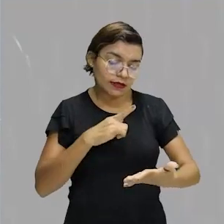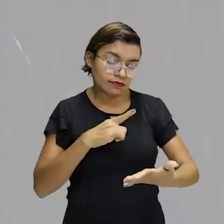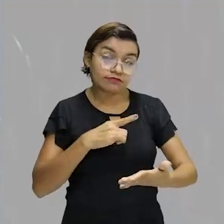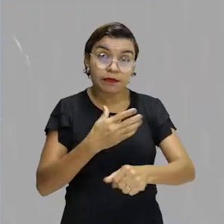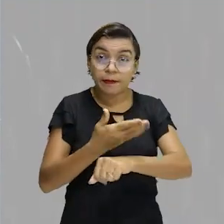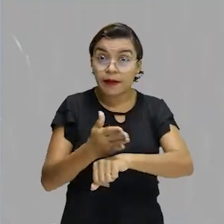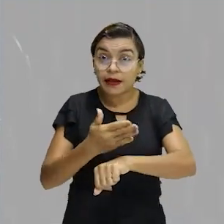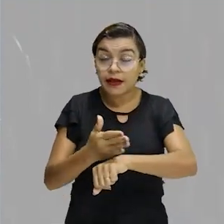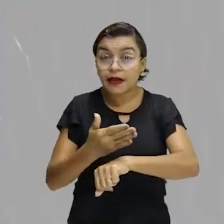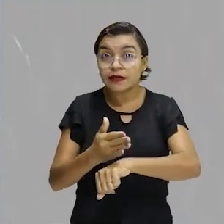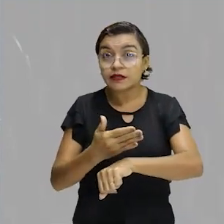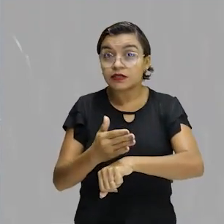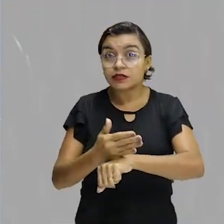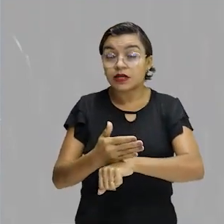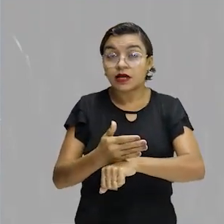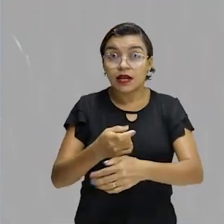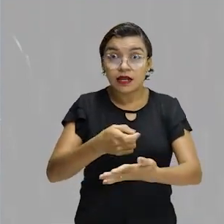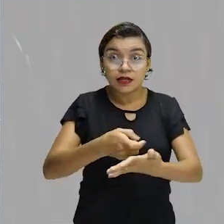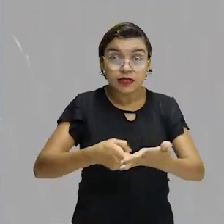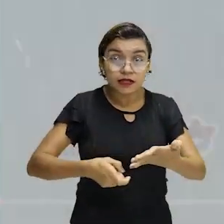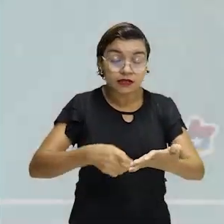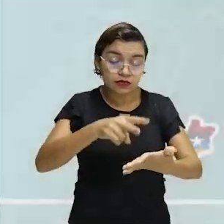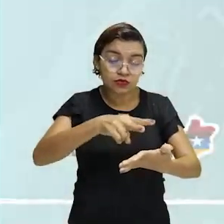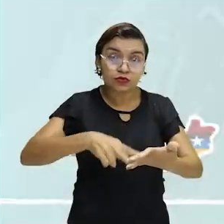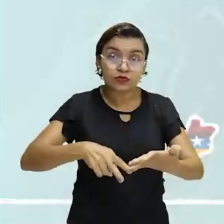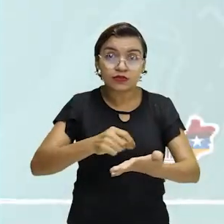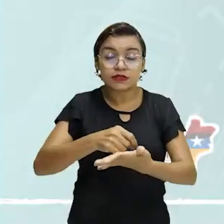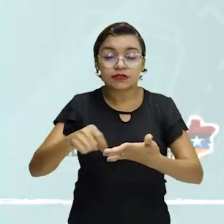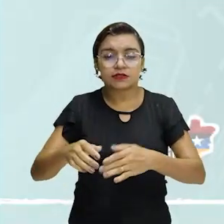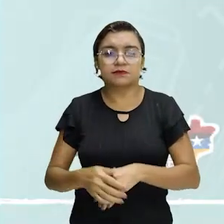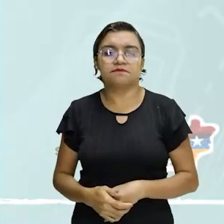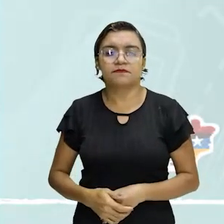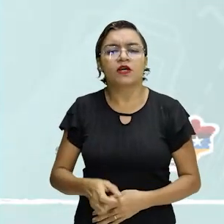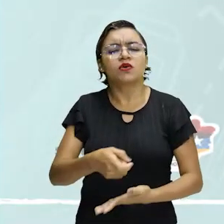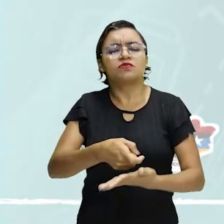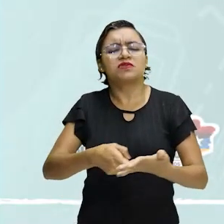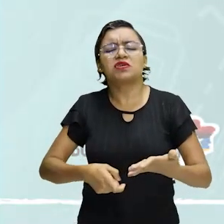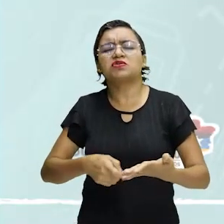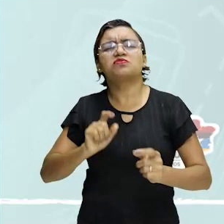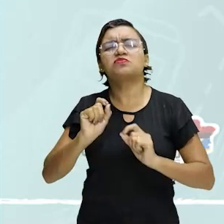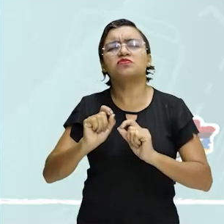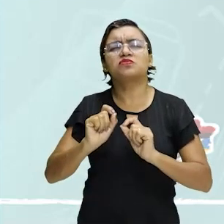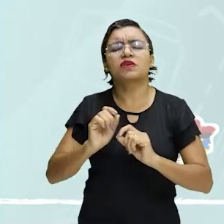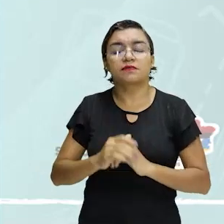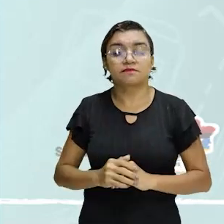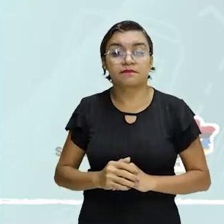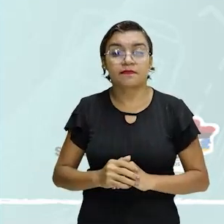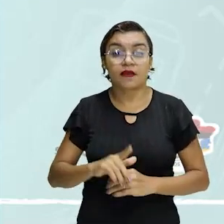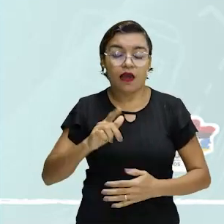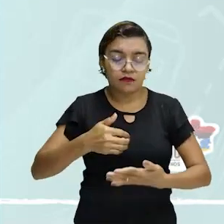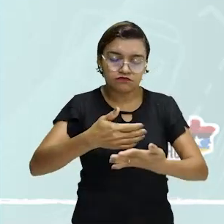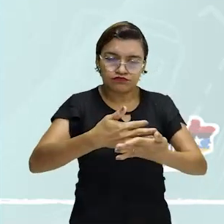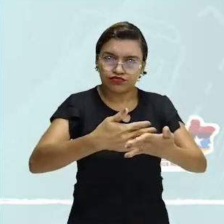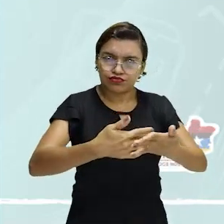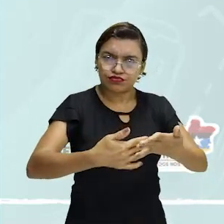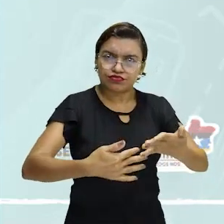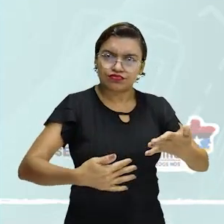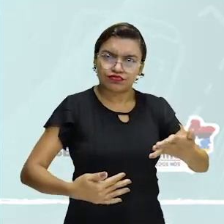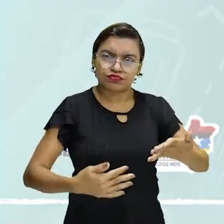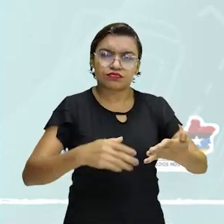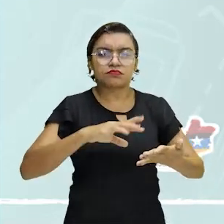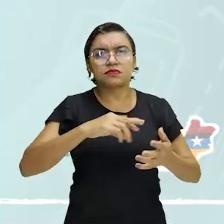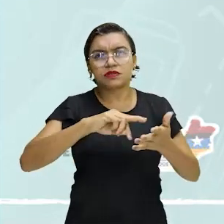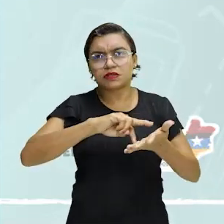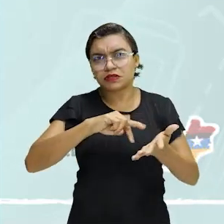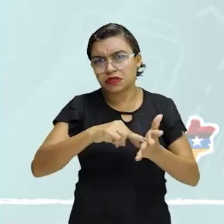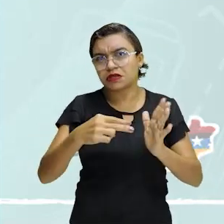a questão, o que é um texto? What is a text? O texto tem uma definição bem mais abrangente, né? Uma definição, por exemplo,